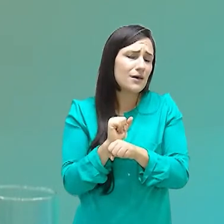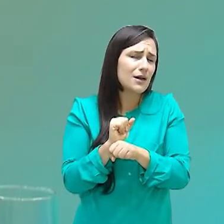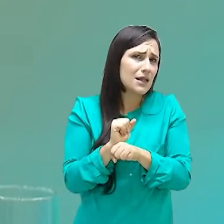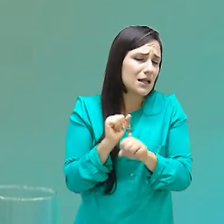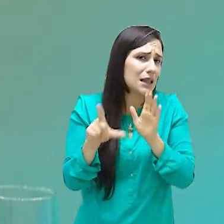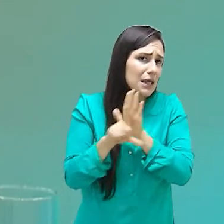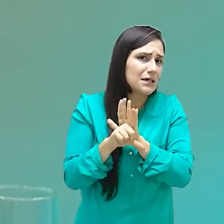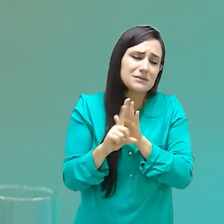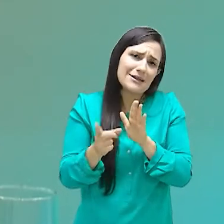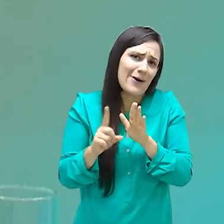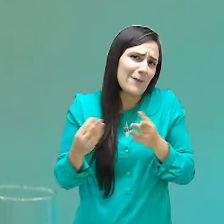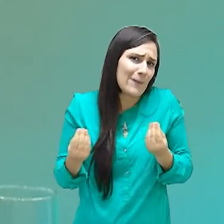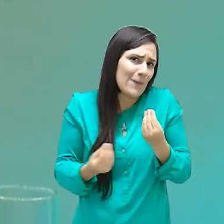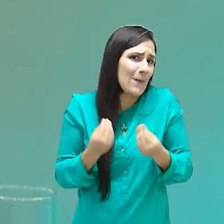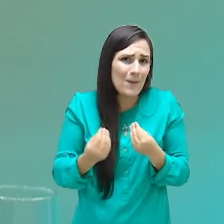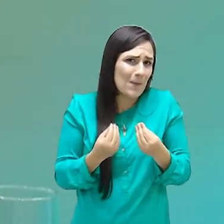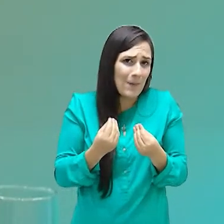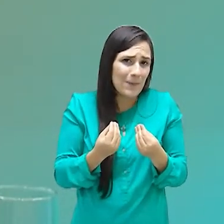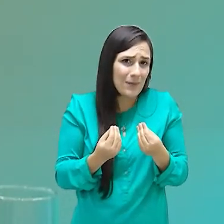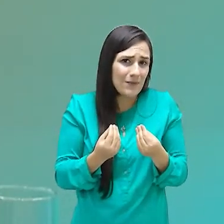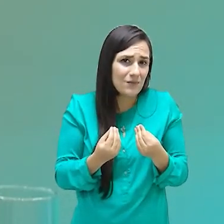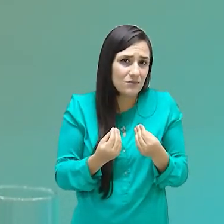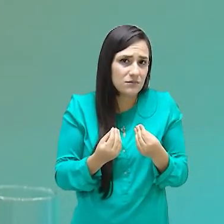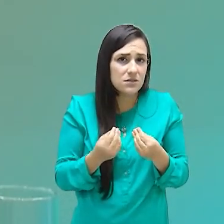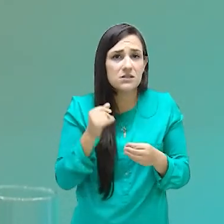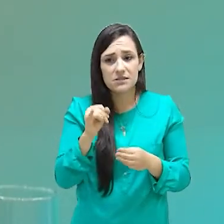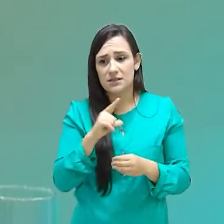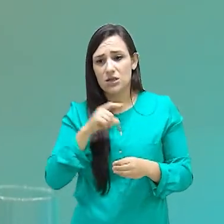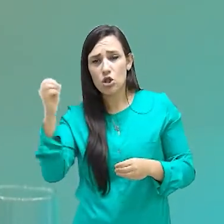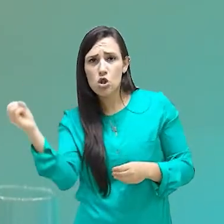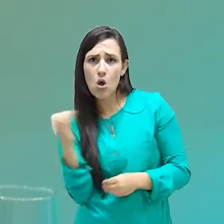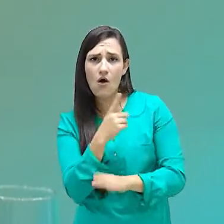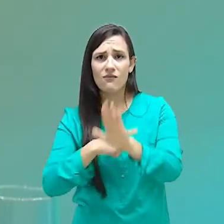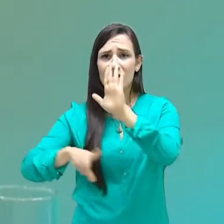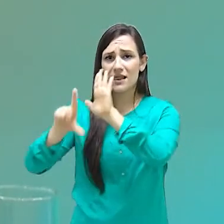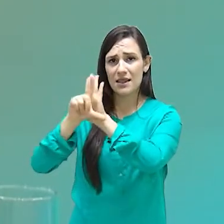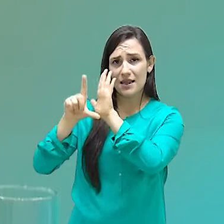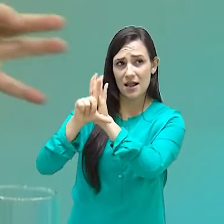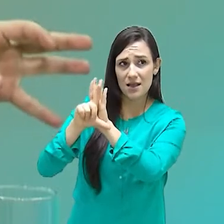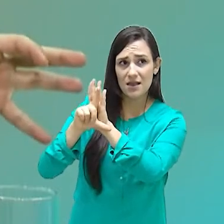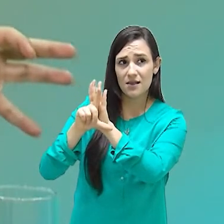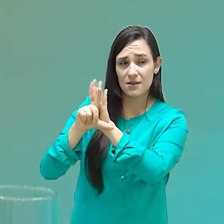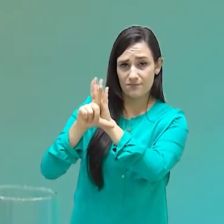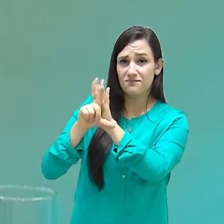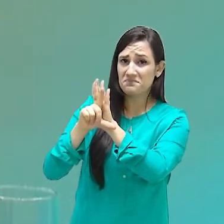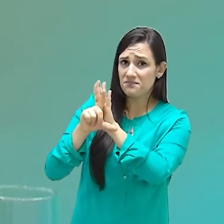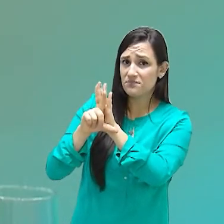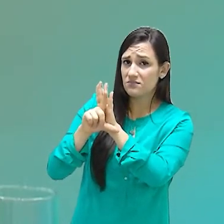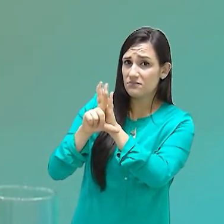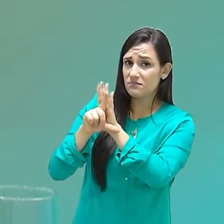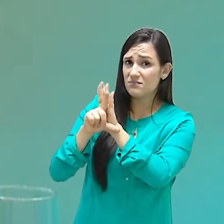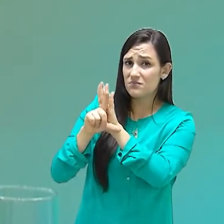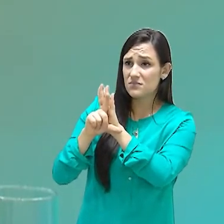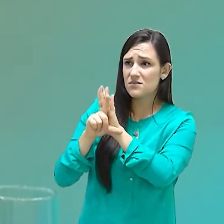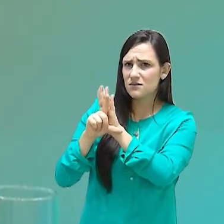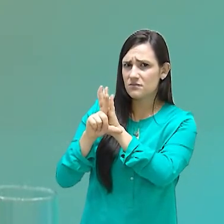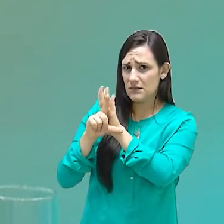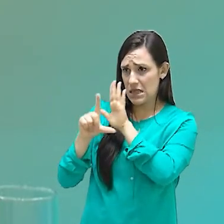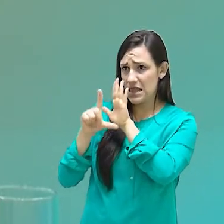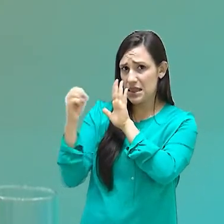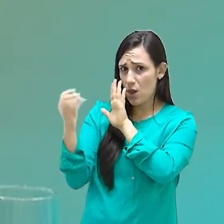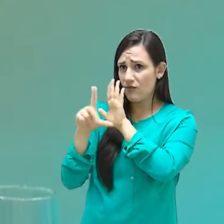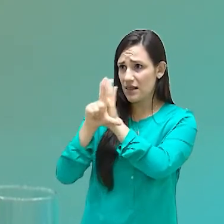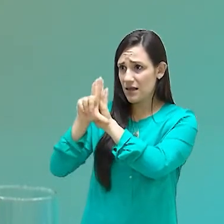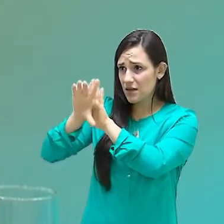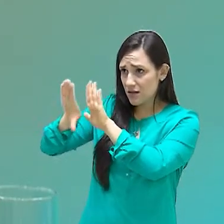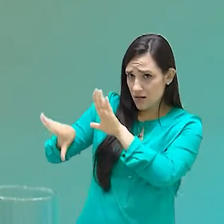não vão parar de ser publicadas à medida que houve a publicação de uma consolidação. Surgindo uma nova lei sobre um tema desses que a gente já exemplificou, ele